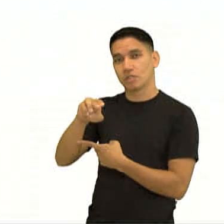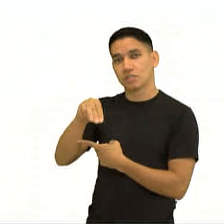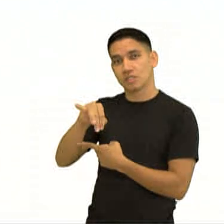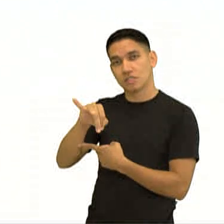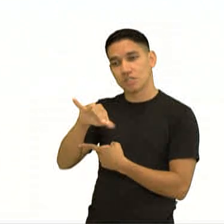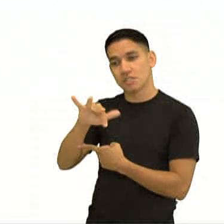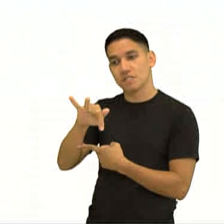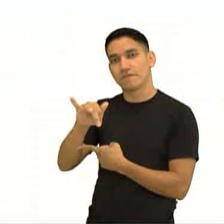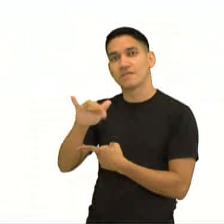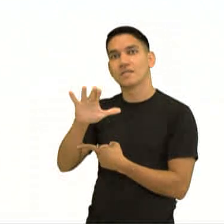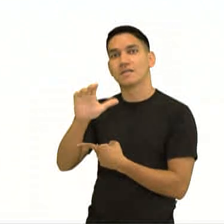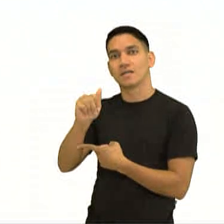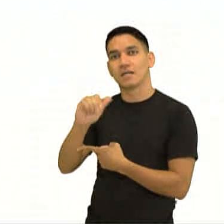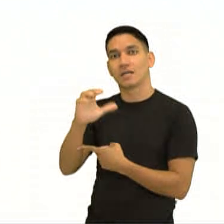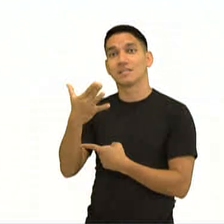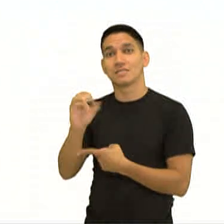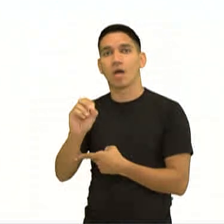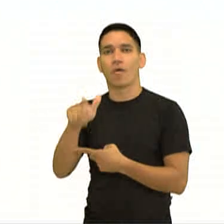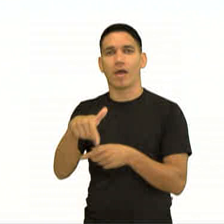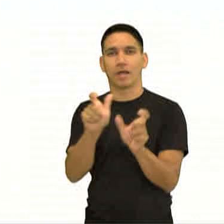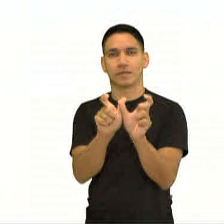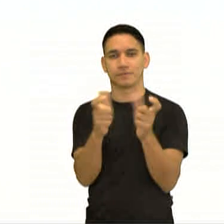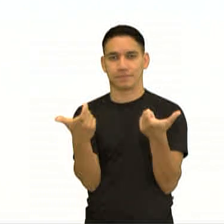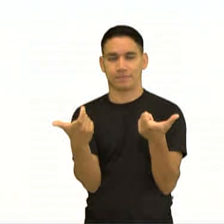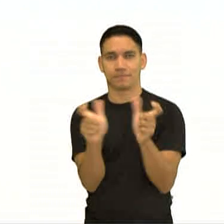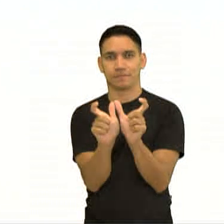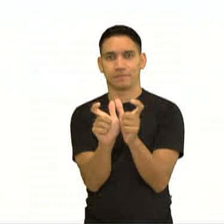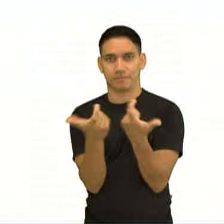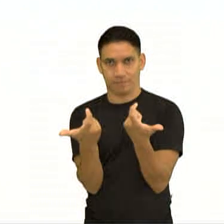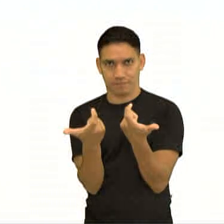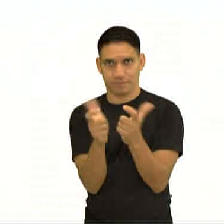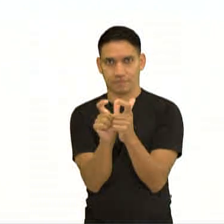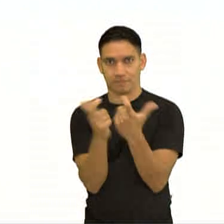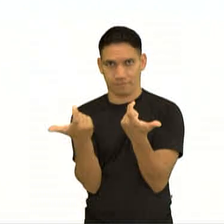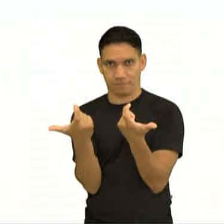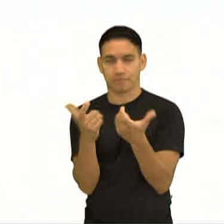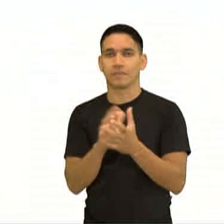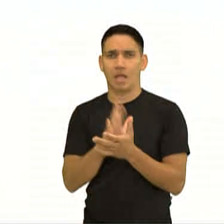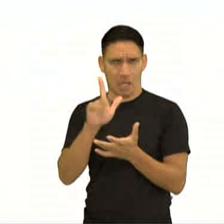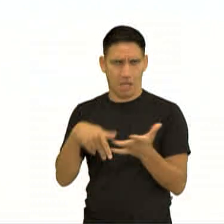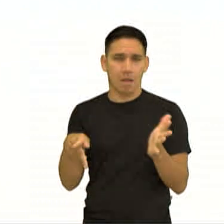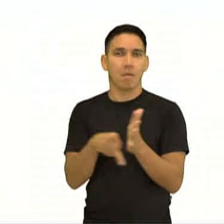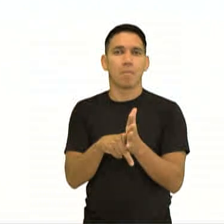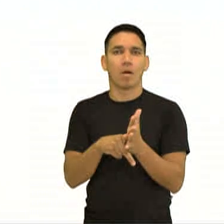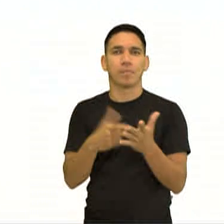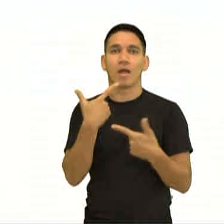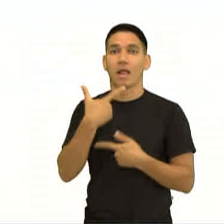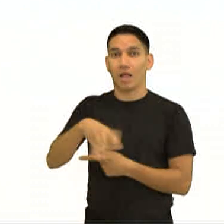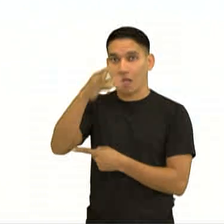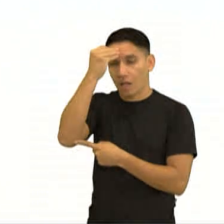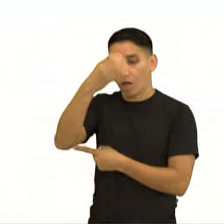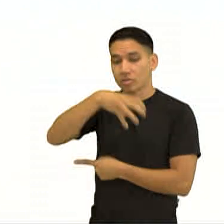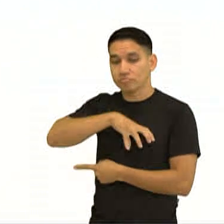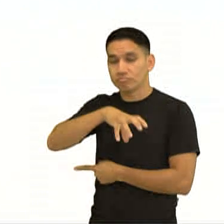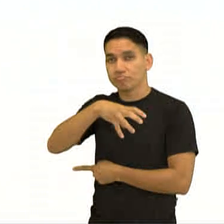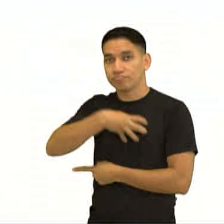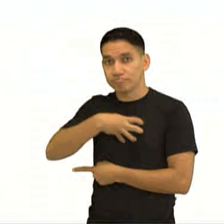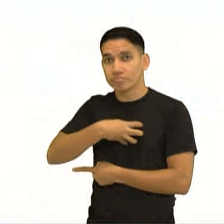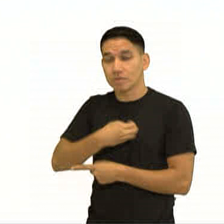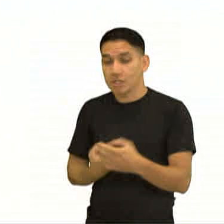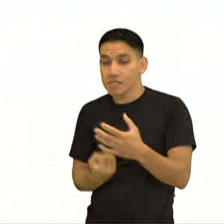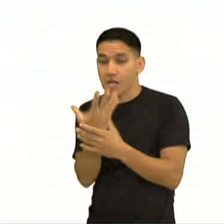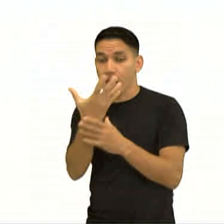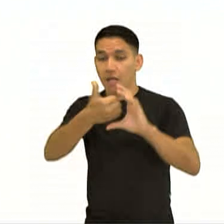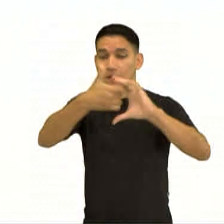são sinônimos, essas duas palavras aqui, tá bom? Então, personificou, uma figura de linguagem, né, gente? Deu características ao personagem